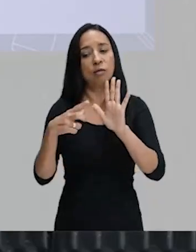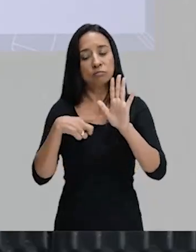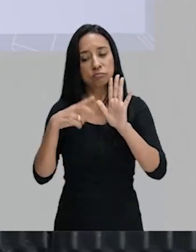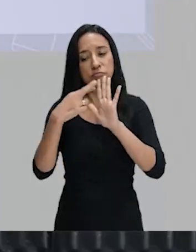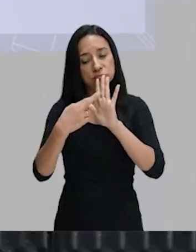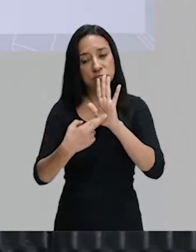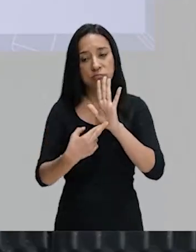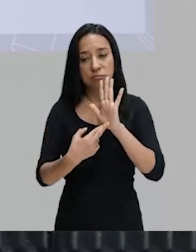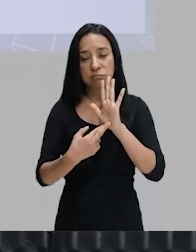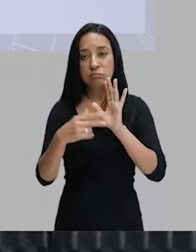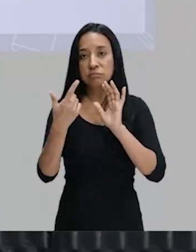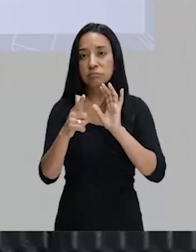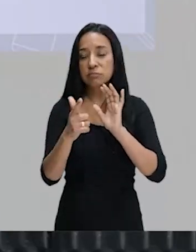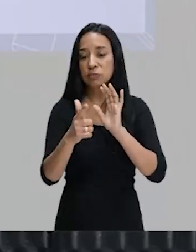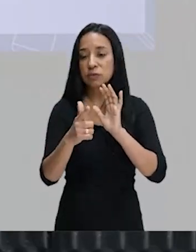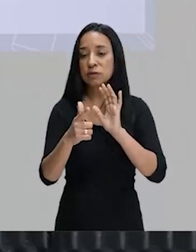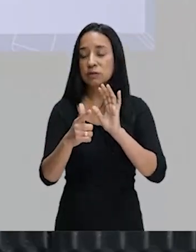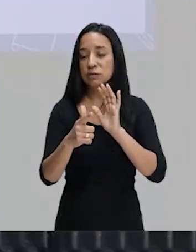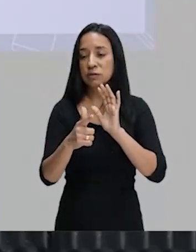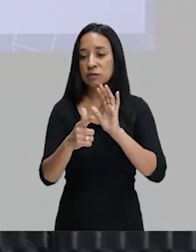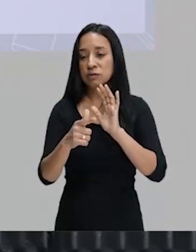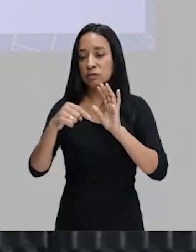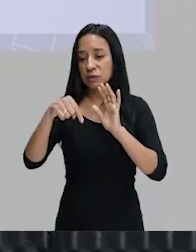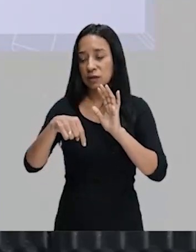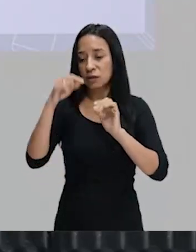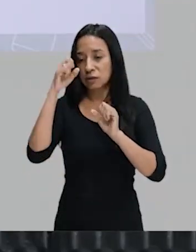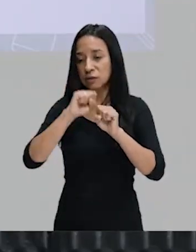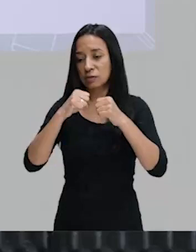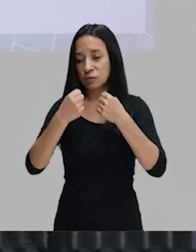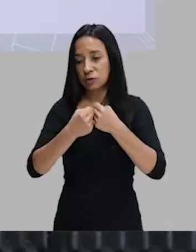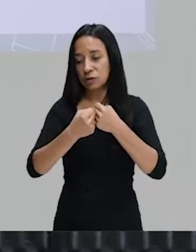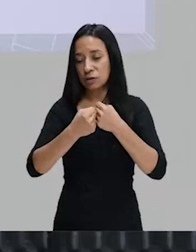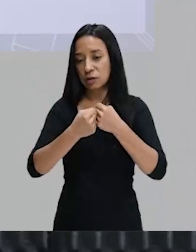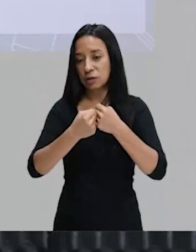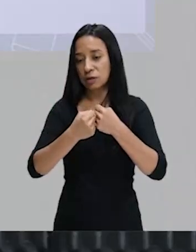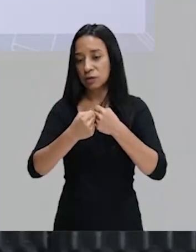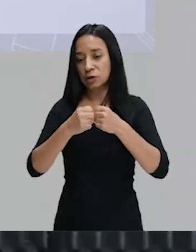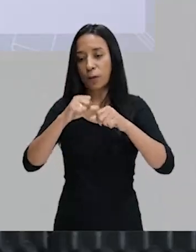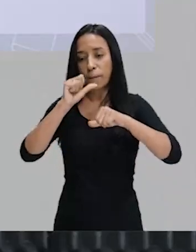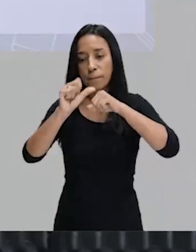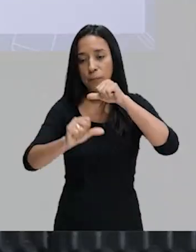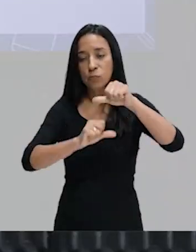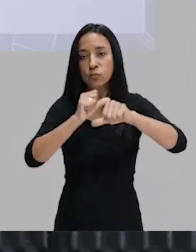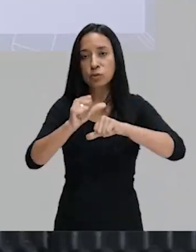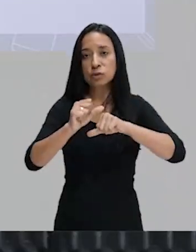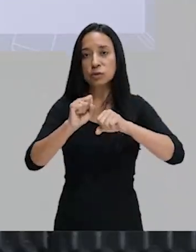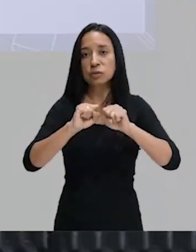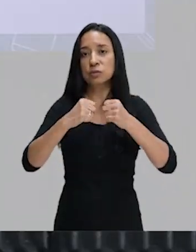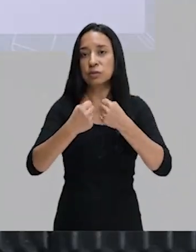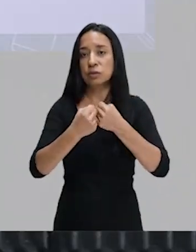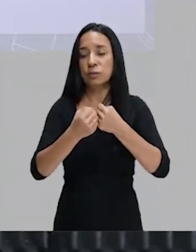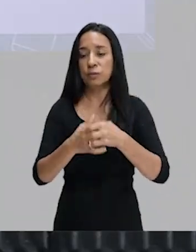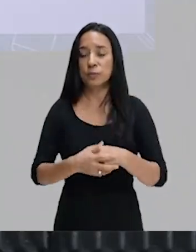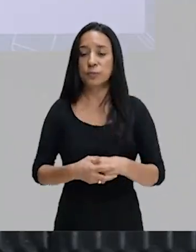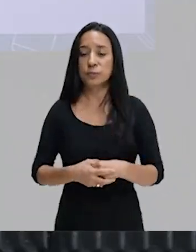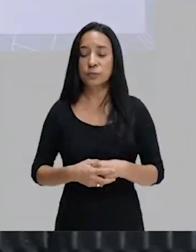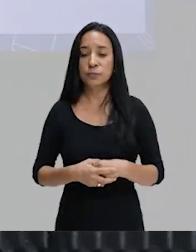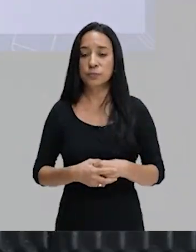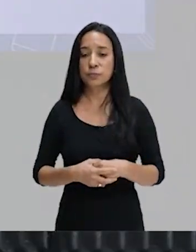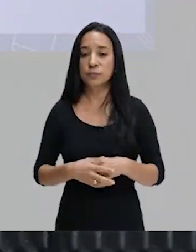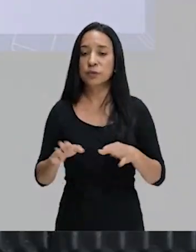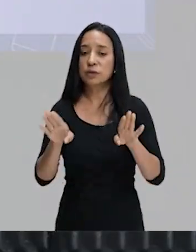que não existe, como existe na nossa sociedade, a possibilidade de haver mobilidade social. Na